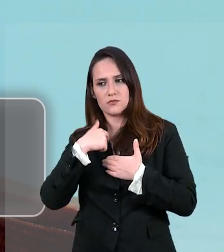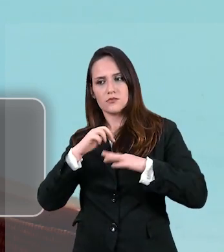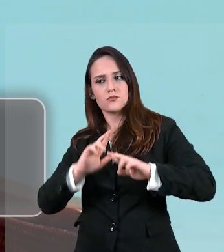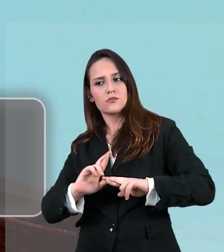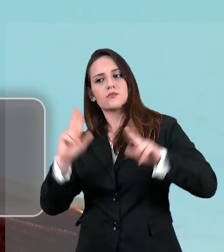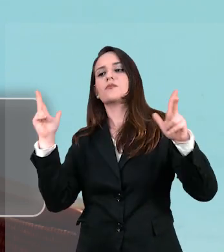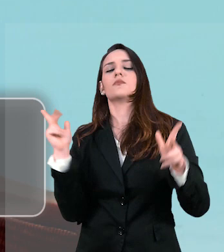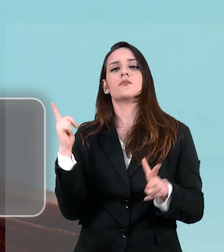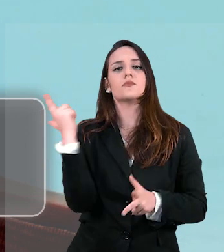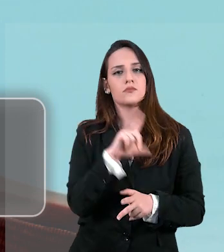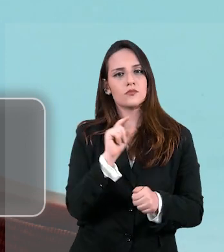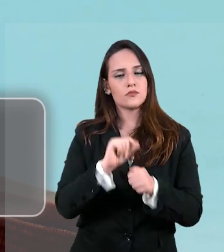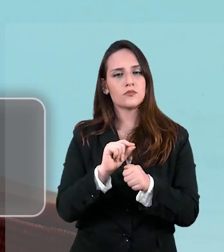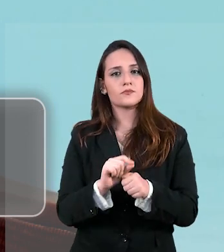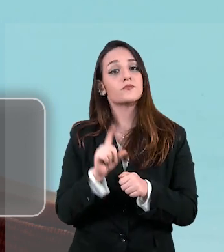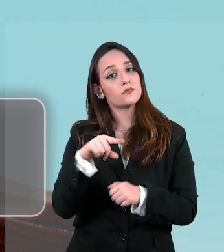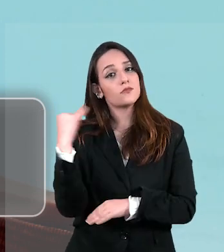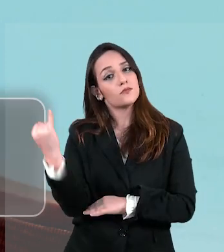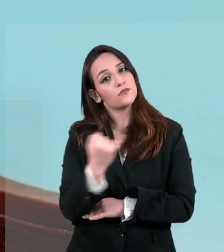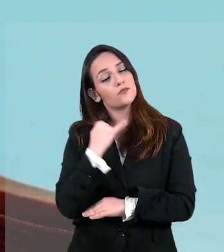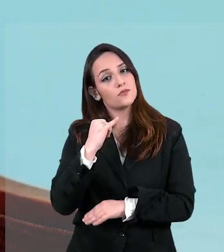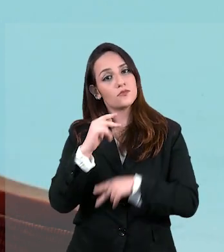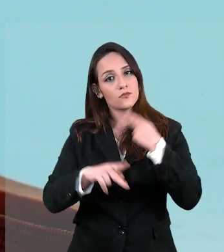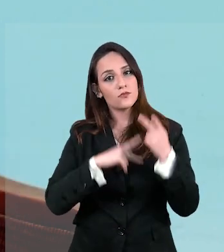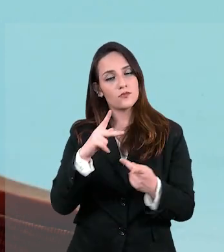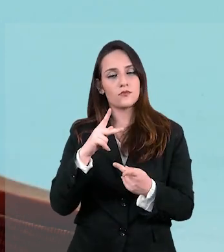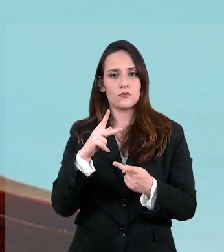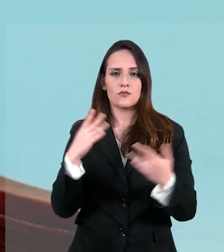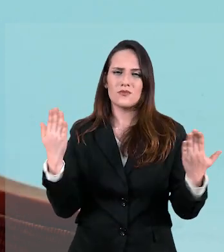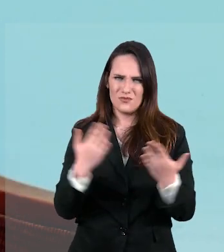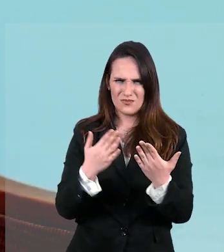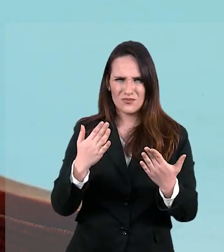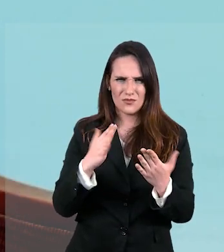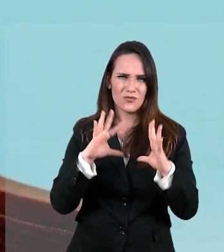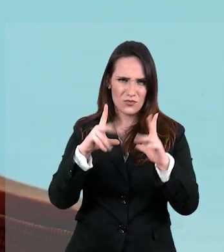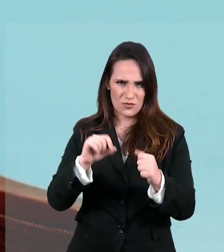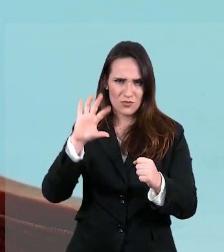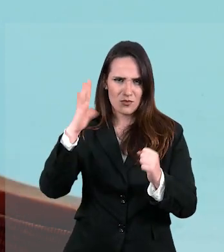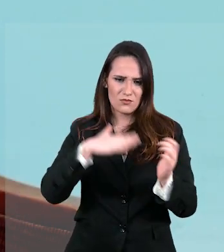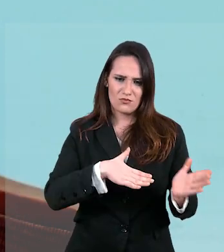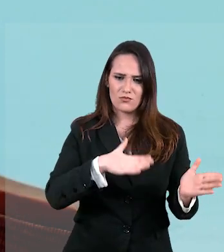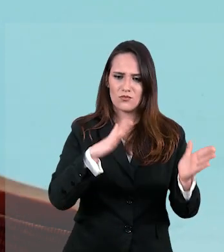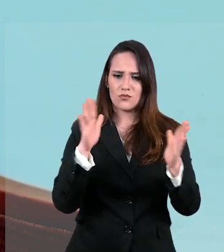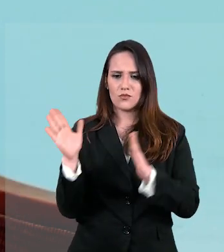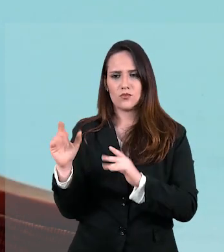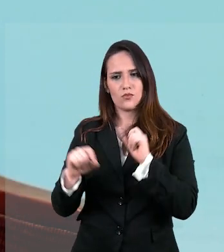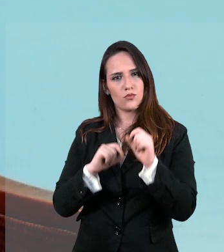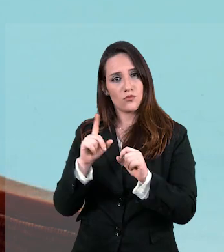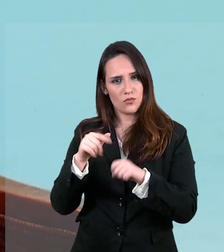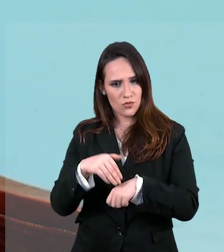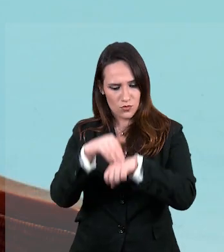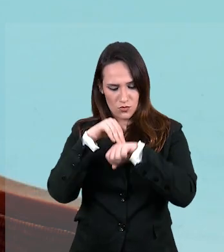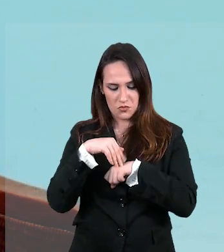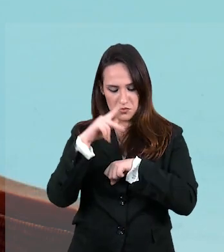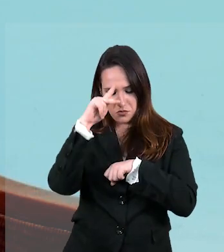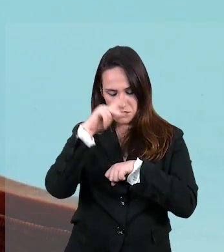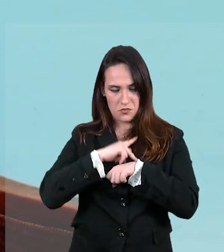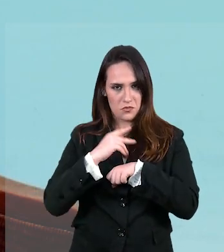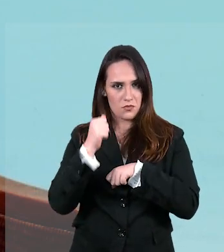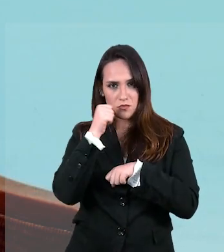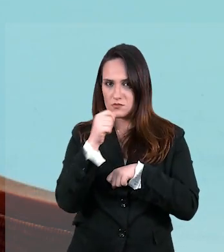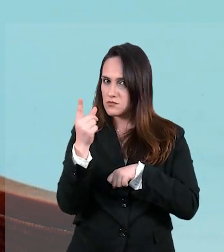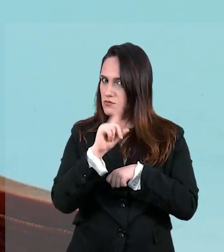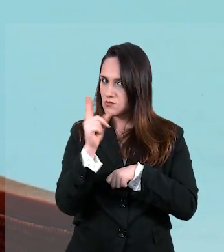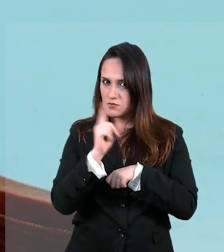mulher. Uma coisa muito importante, um ponto que é crucial nesse processo é entender que a culpa não é da